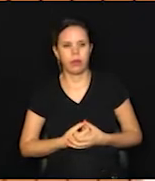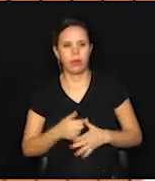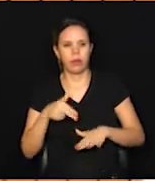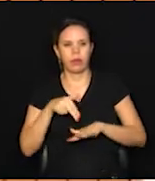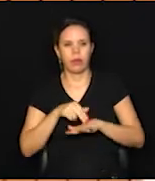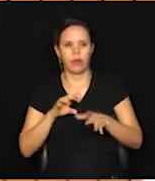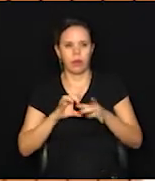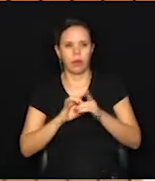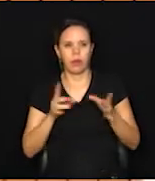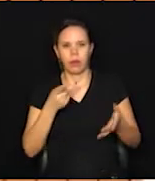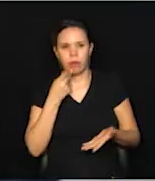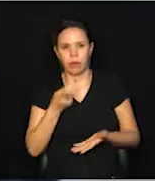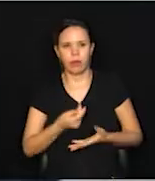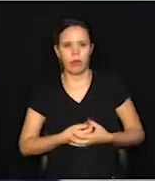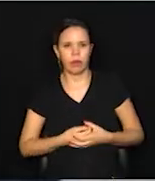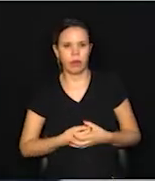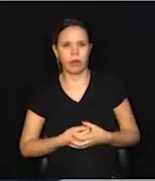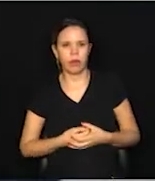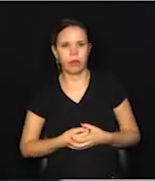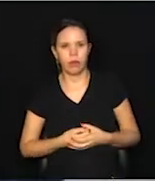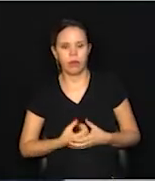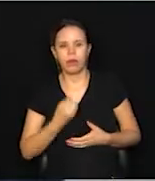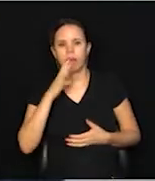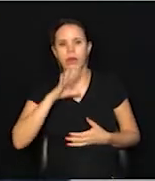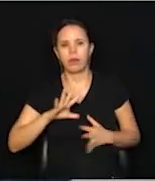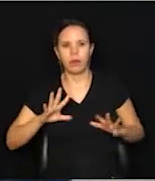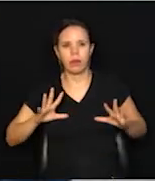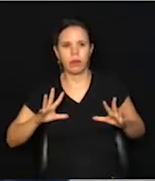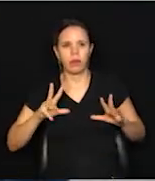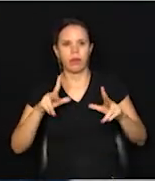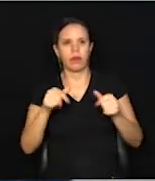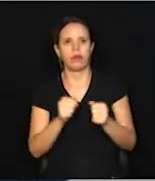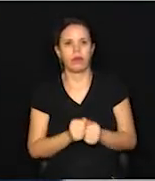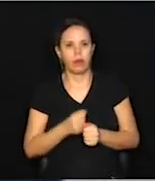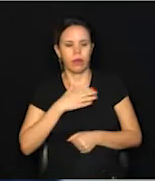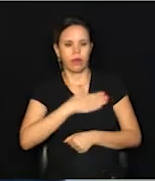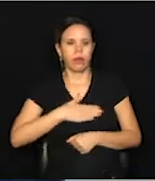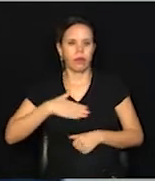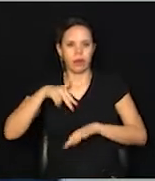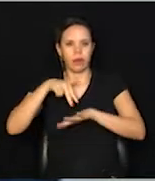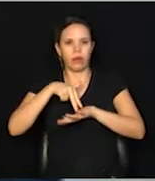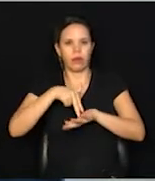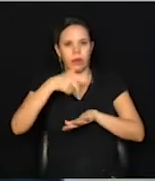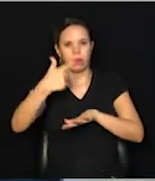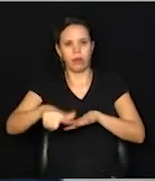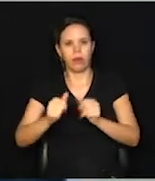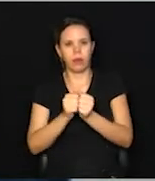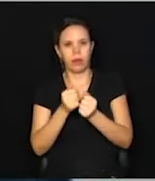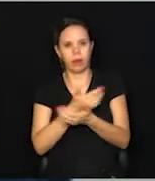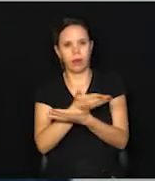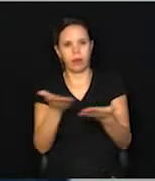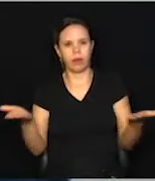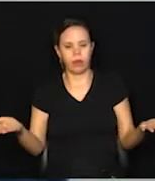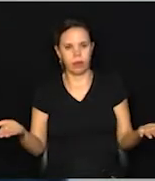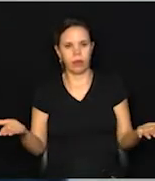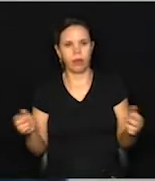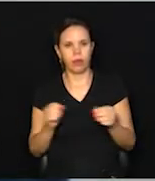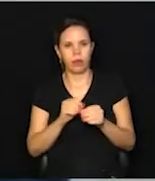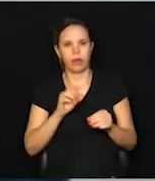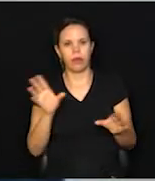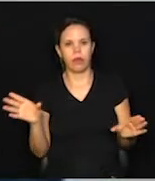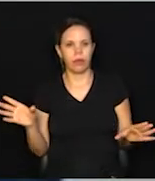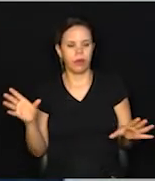senhor. Boa tarde a todos e todas, prazer estar aqui novamente com vocês. Eu vou fazer um apanhado